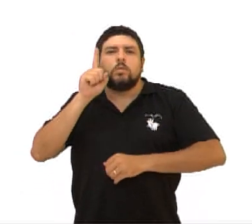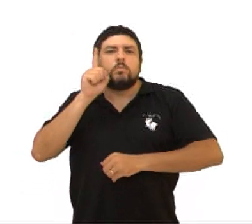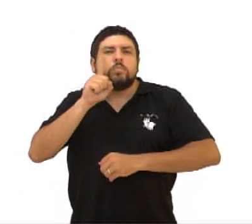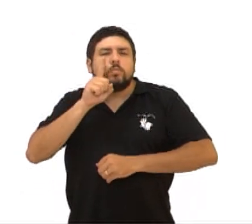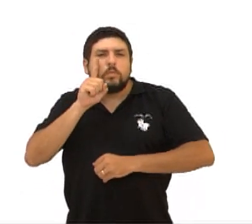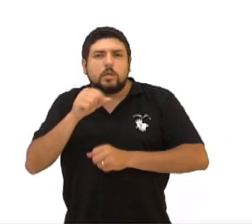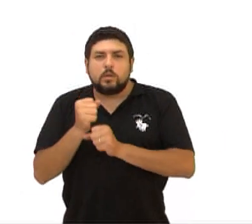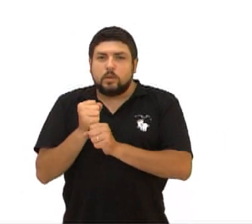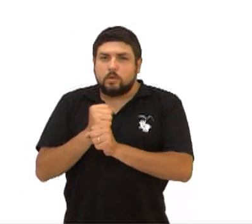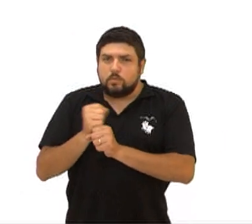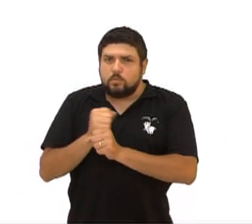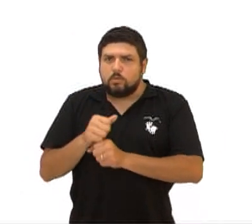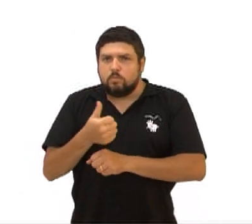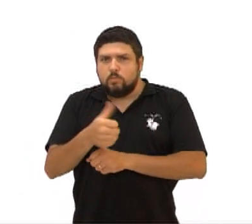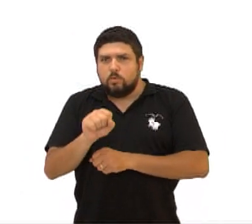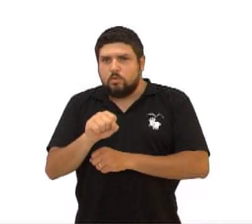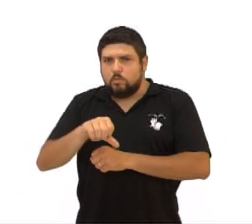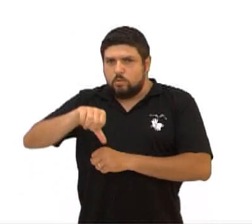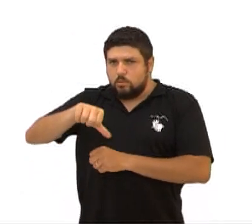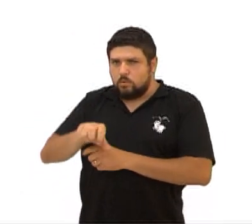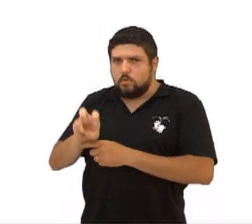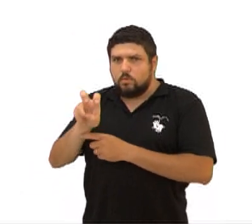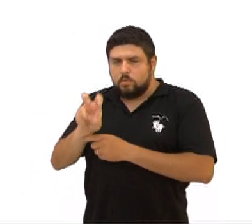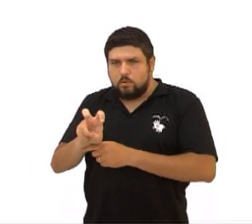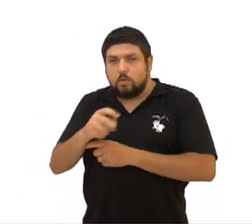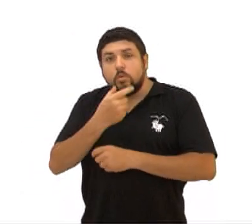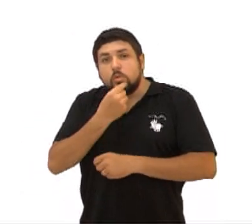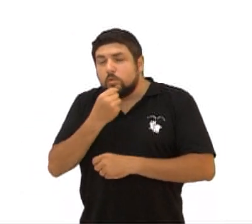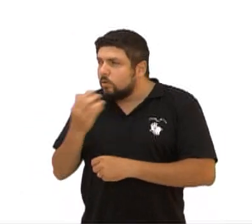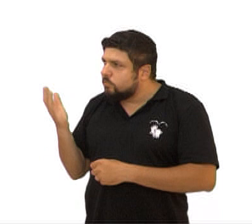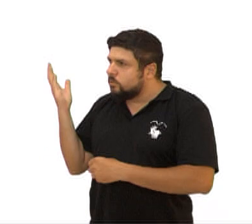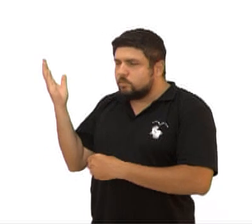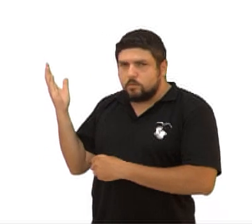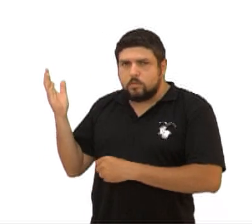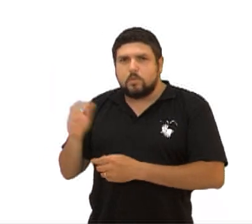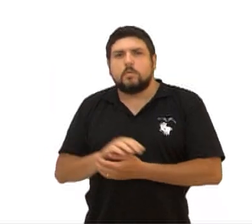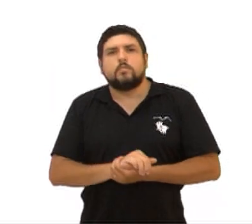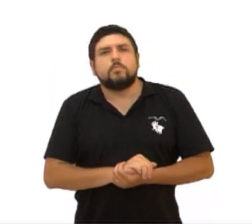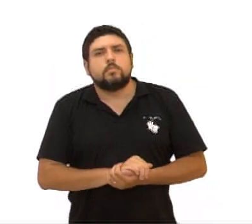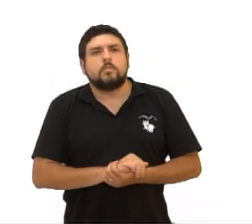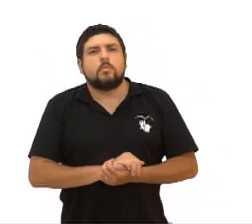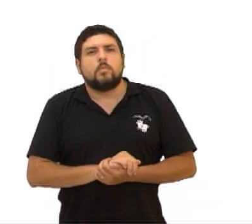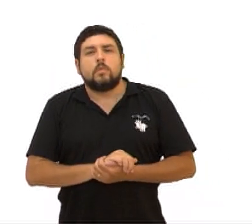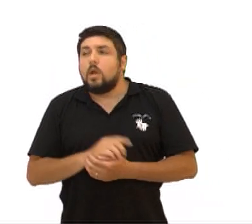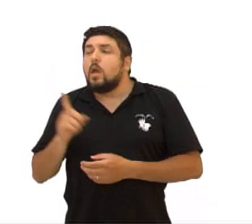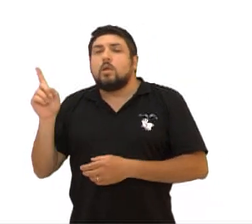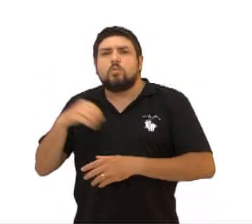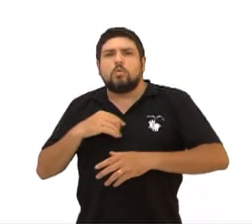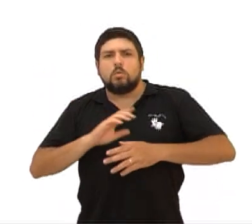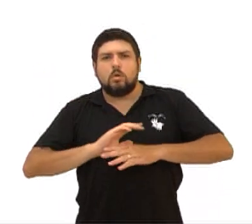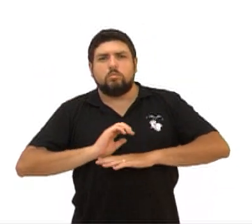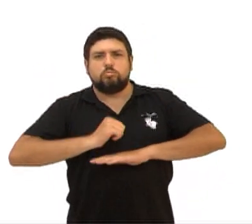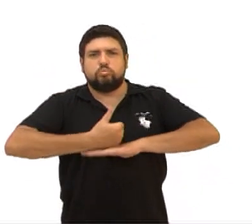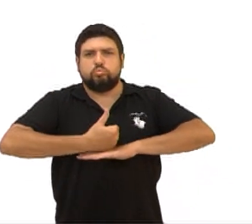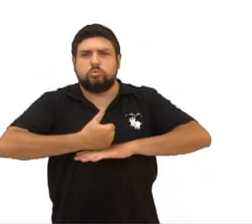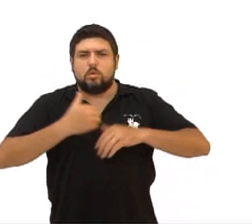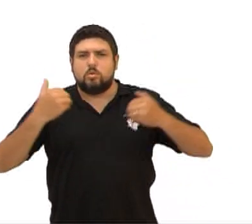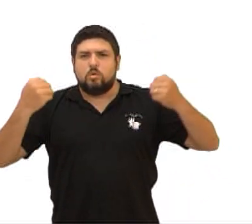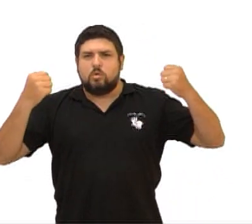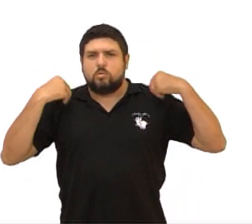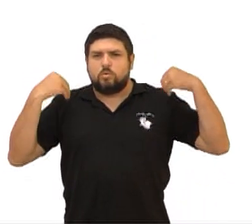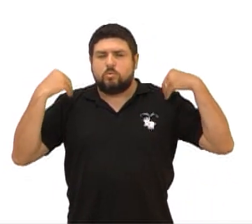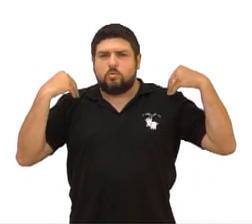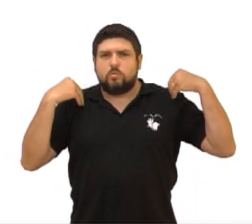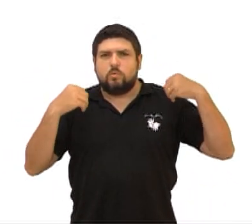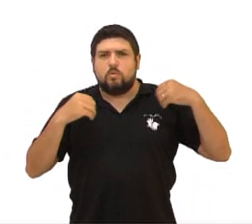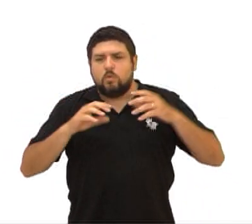em 1895, por esse senhor aqui, ó, William George Morgan, que era diretor de educação física lá da Associação